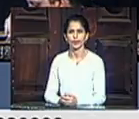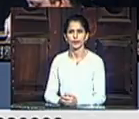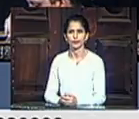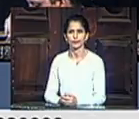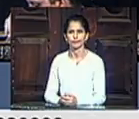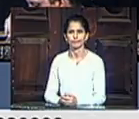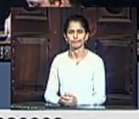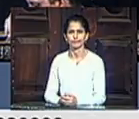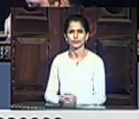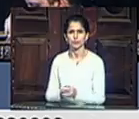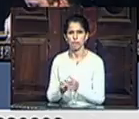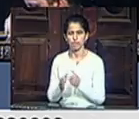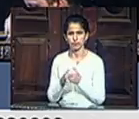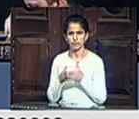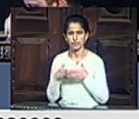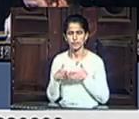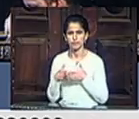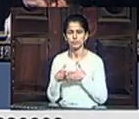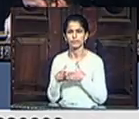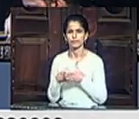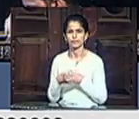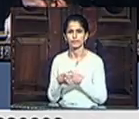eu só fazer um pedido.